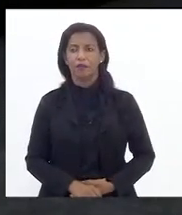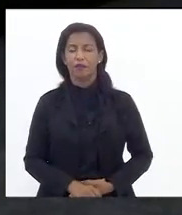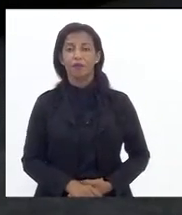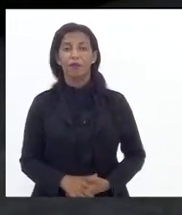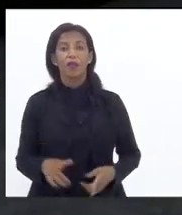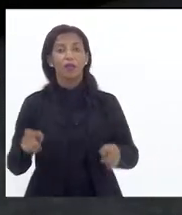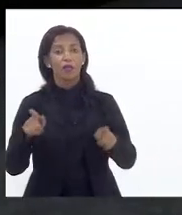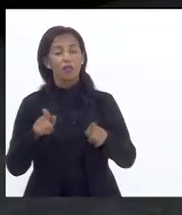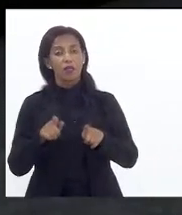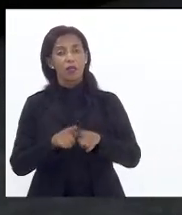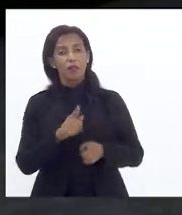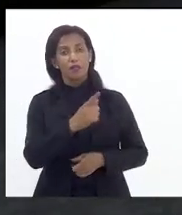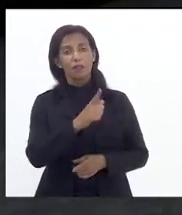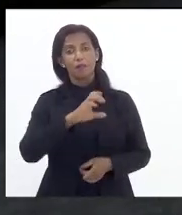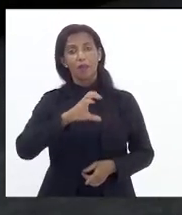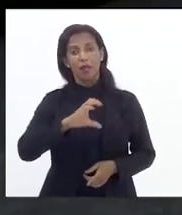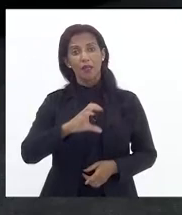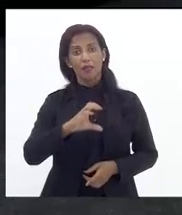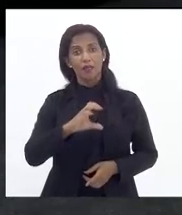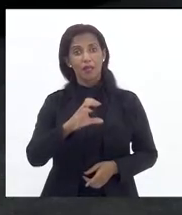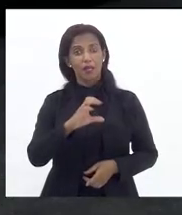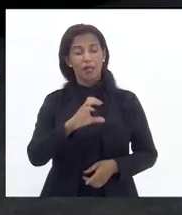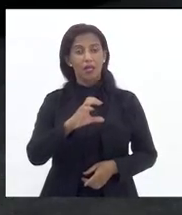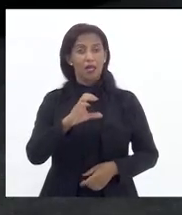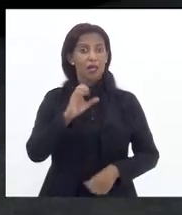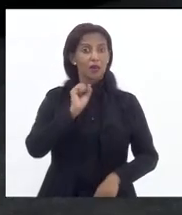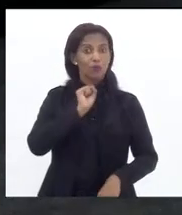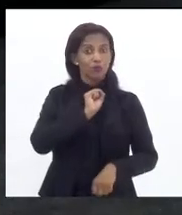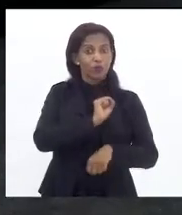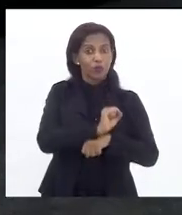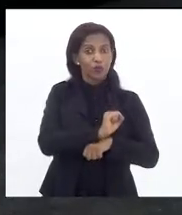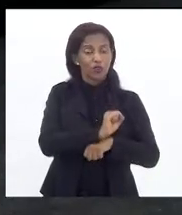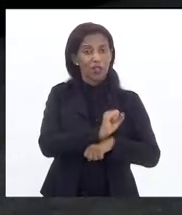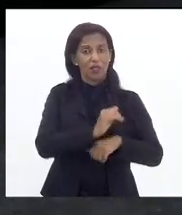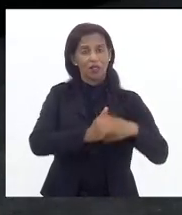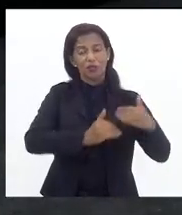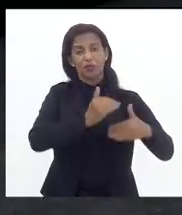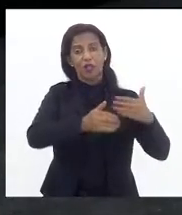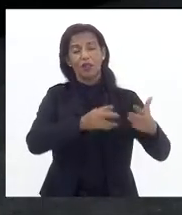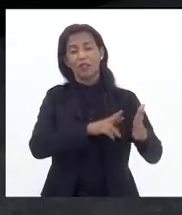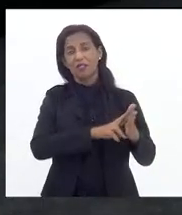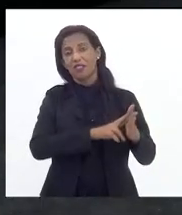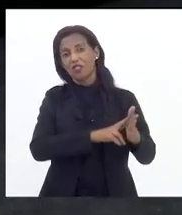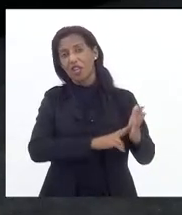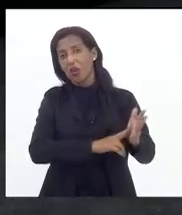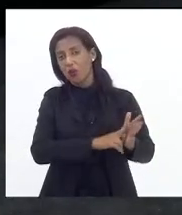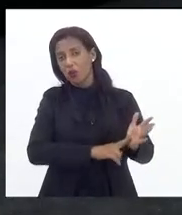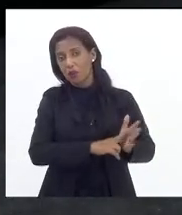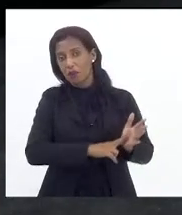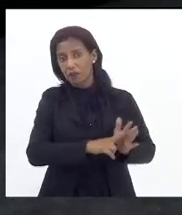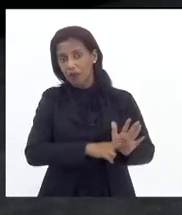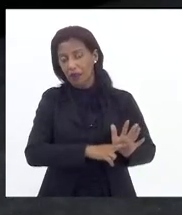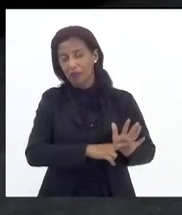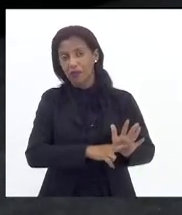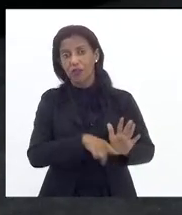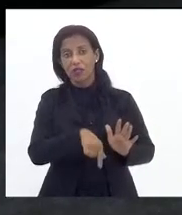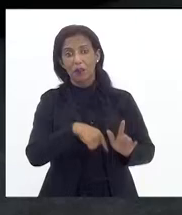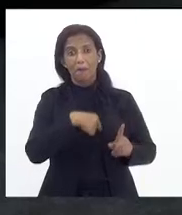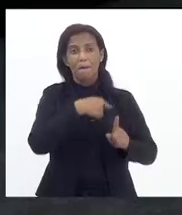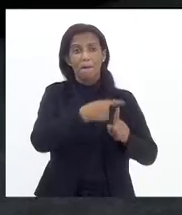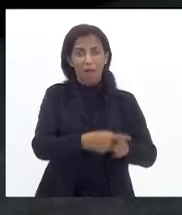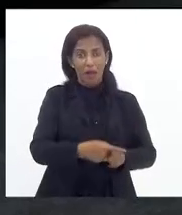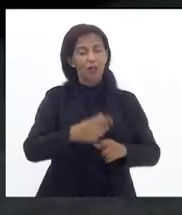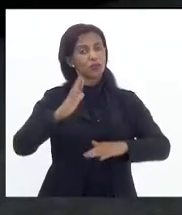e inclusive esse peles e congela as progressões até que seja regulamentado e suave um precedente para que